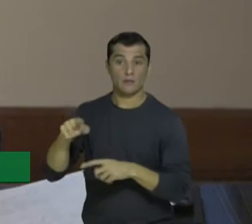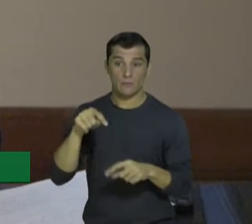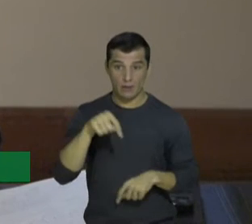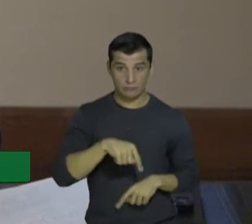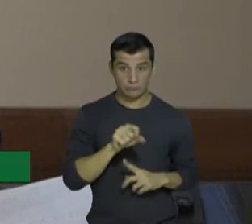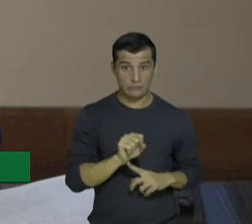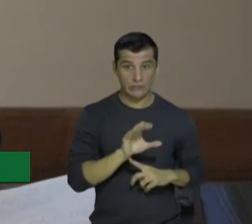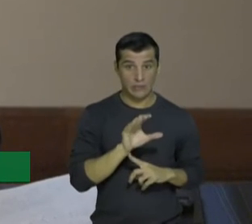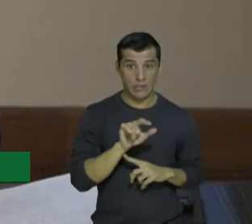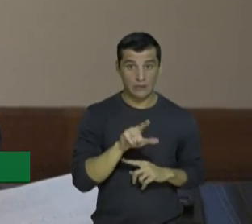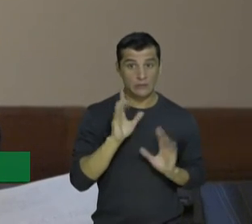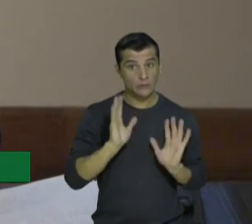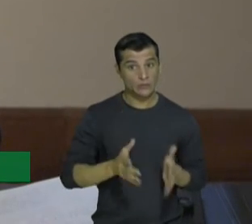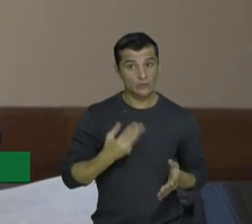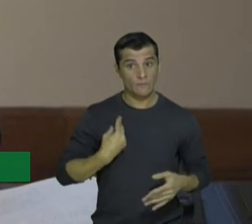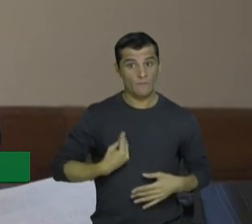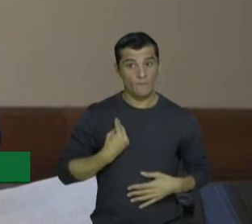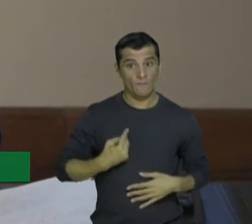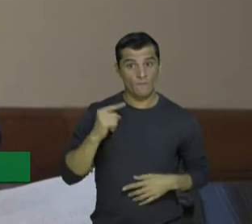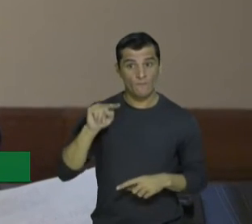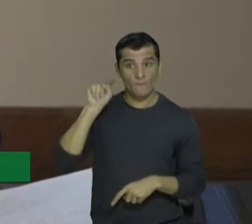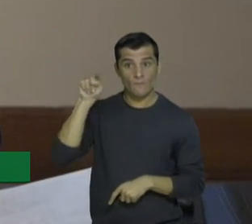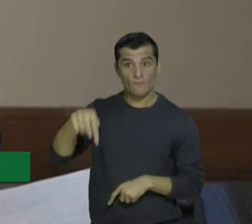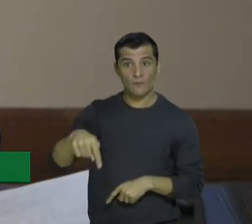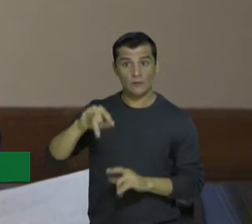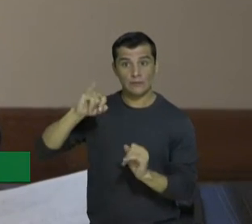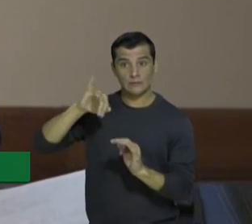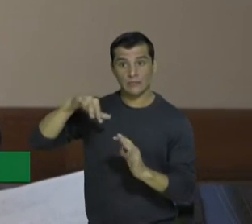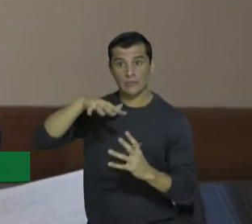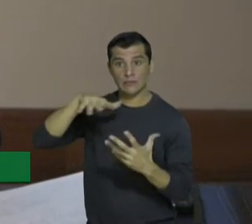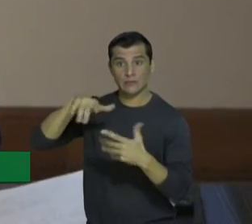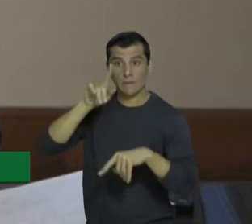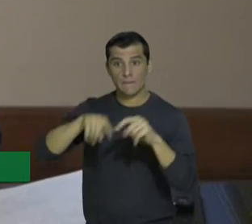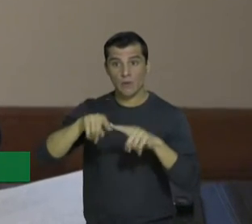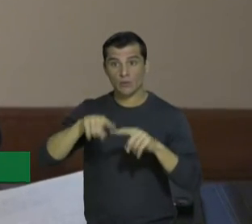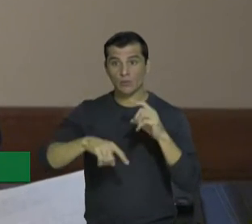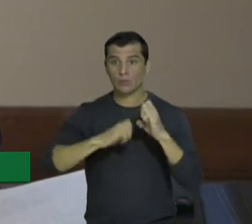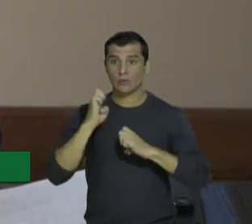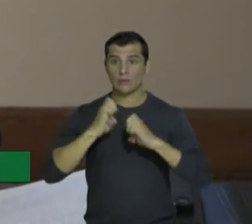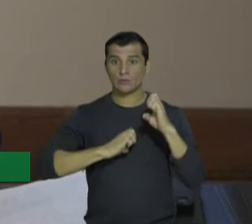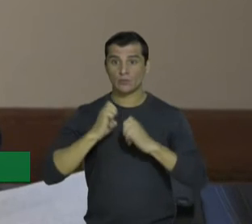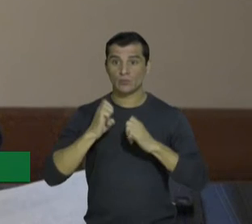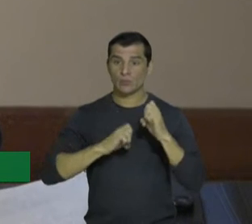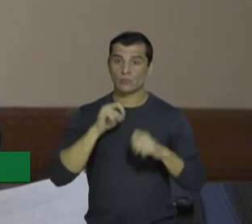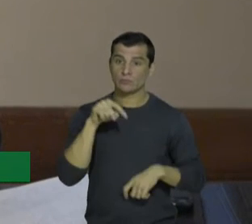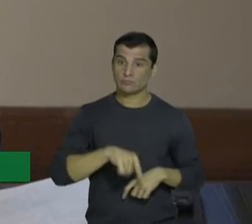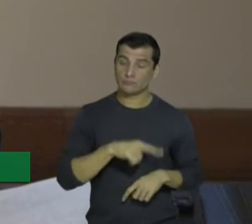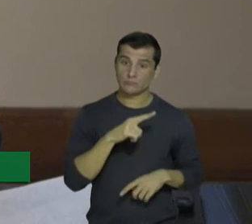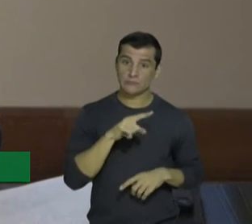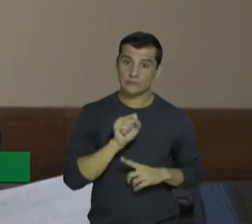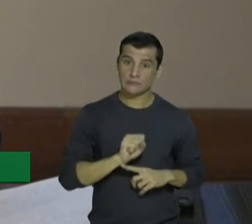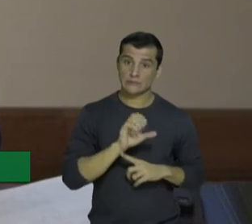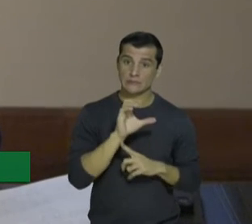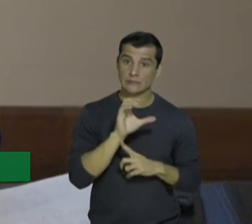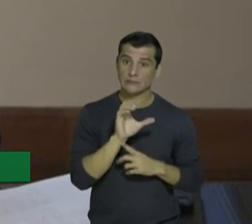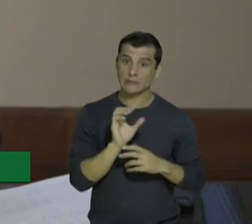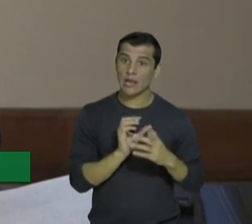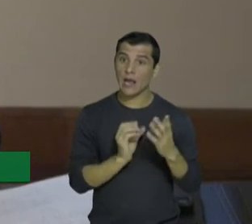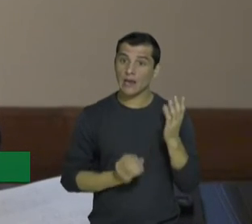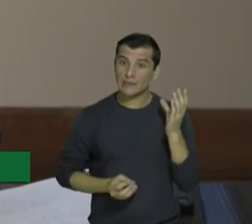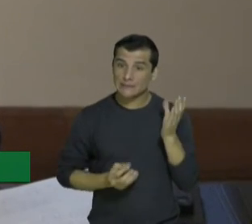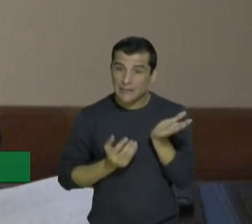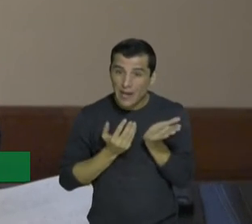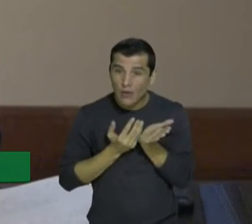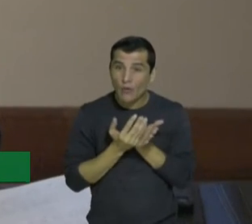no mercado internacional de de produtos industriais desde o nascimento do estado e desde